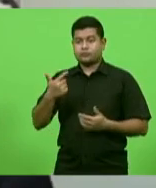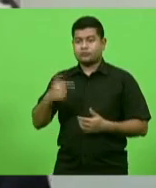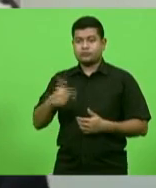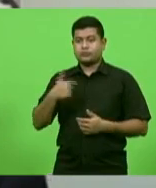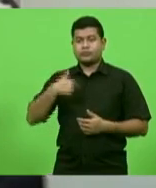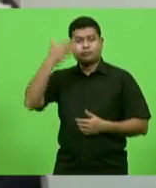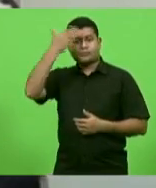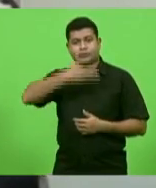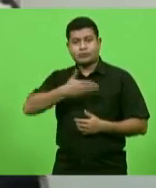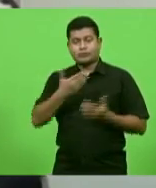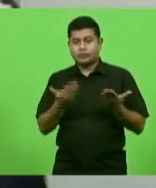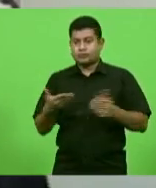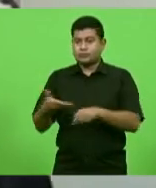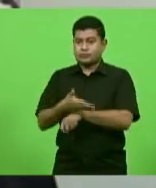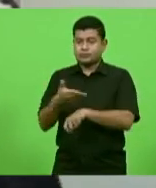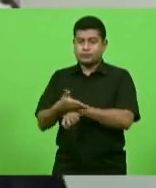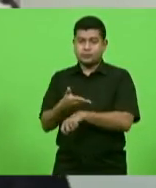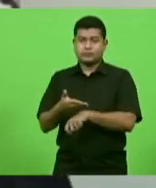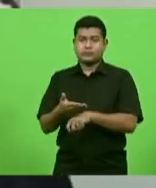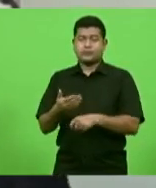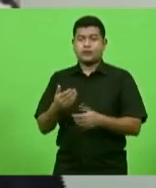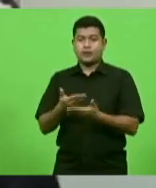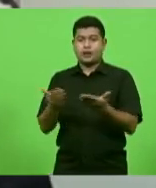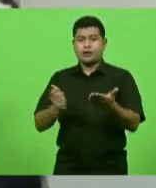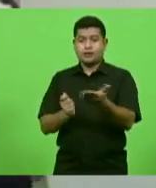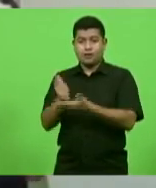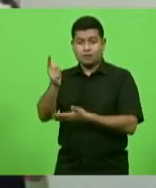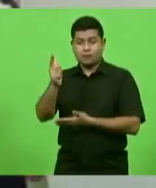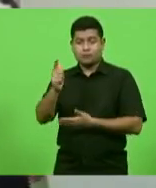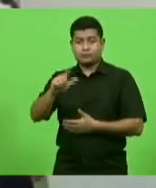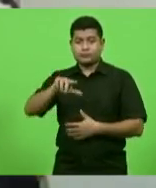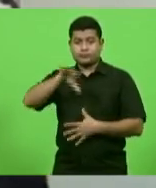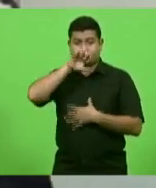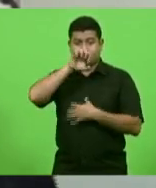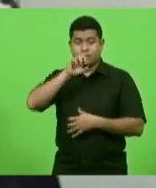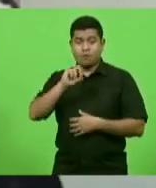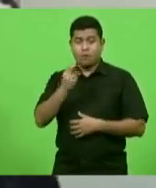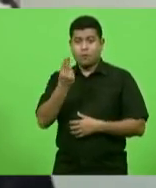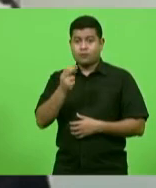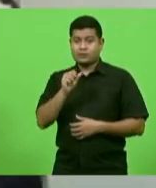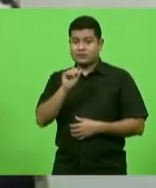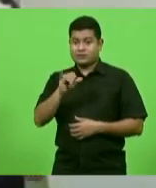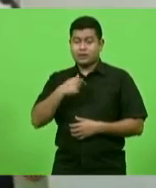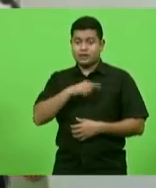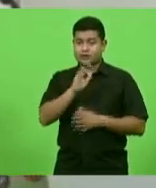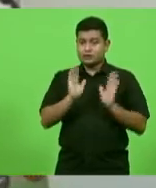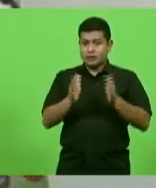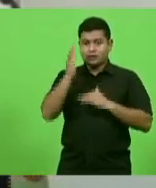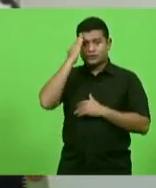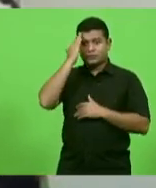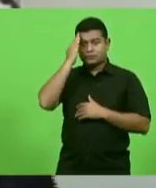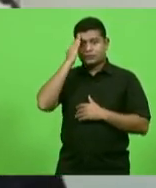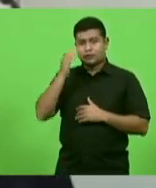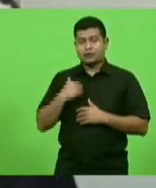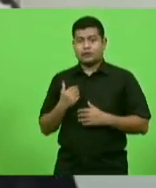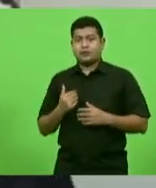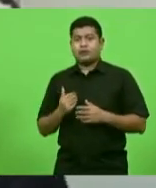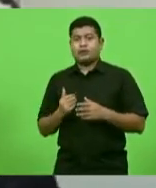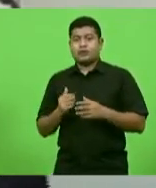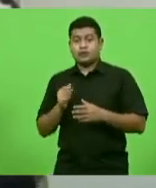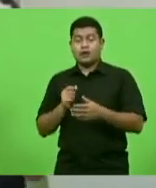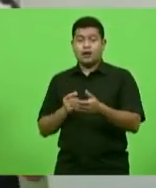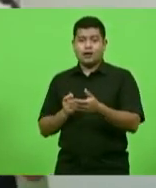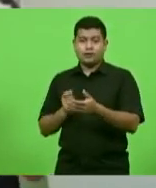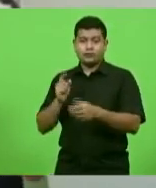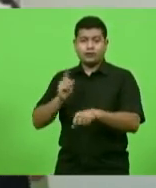da Silva tenha participado dos atos que envolveram aquisição tão pouco que tivesse ciência na época da